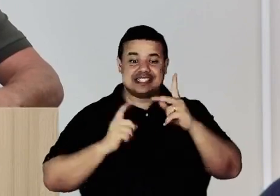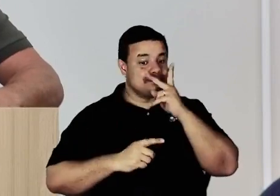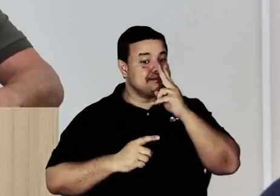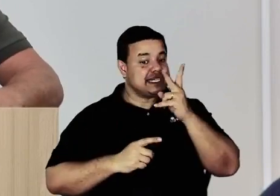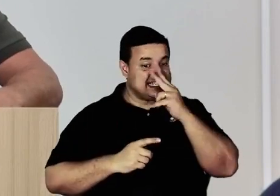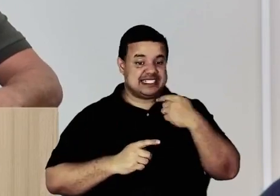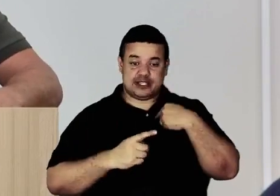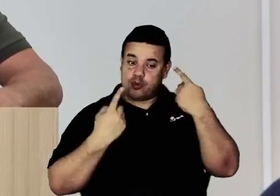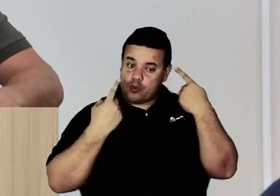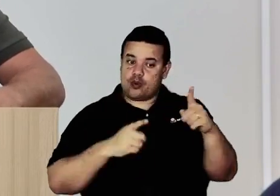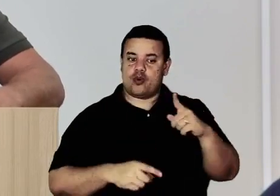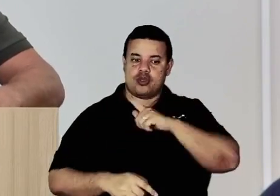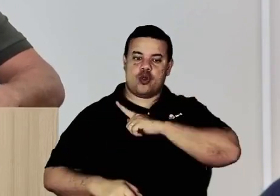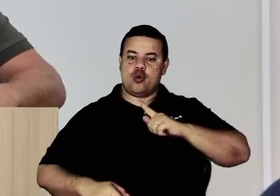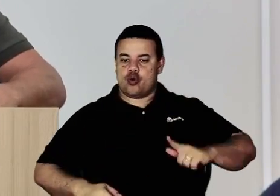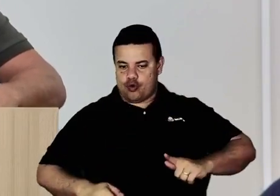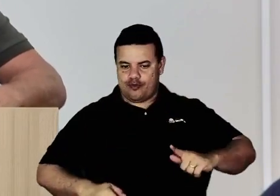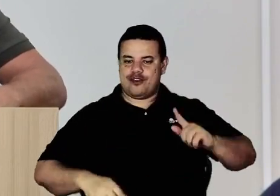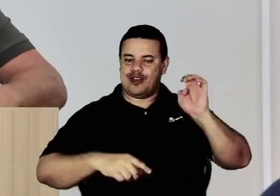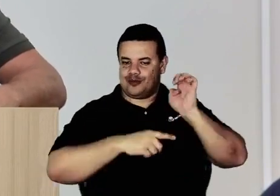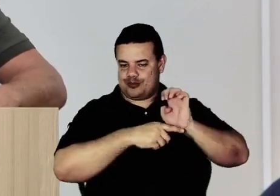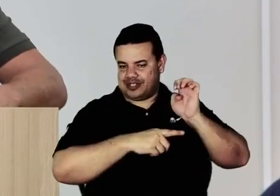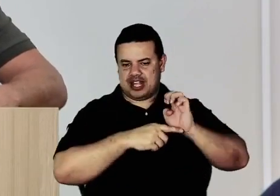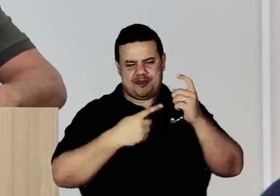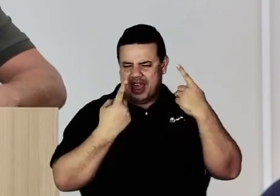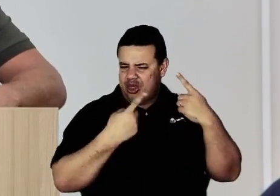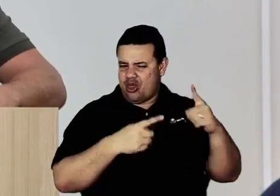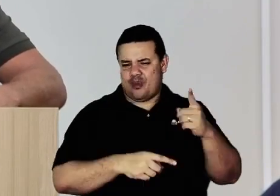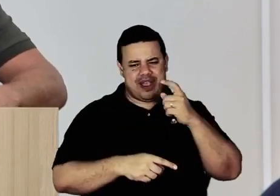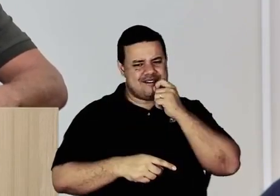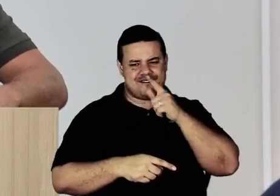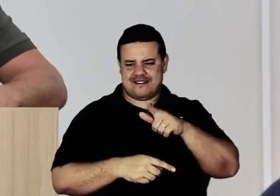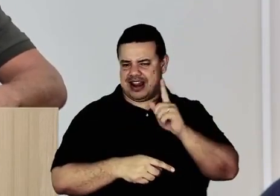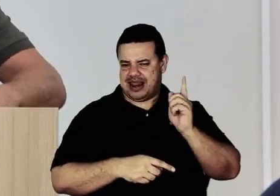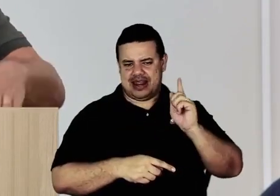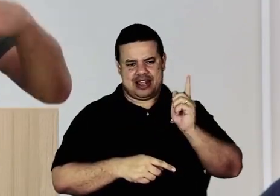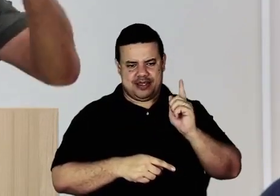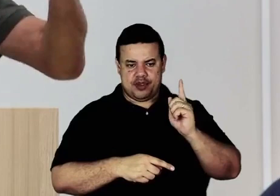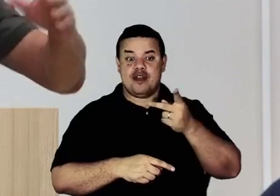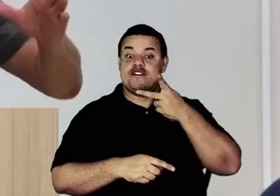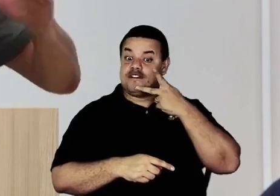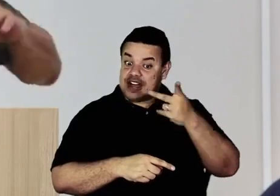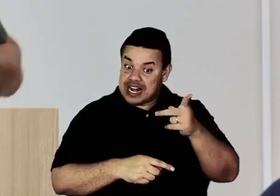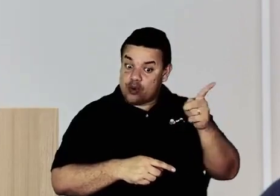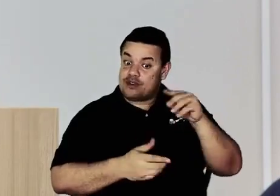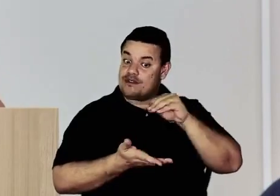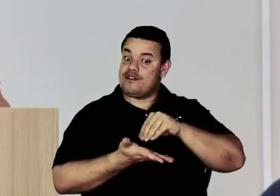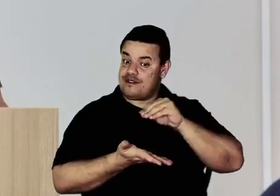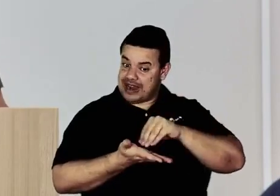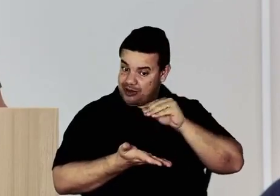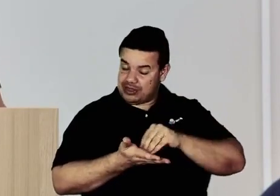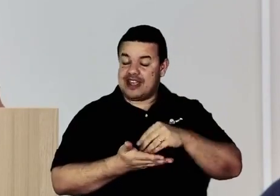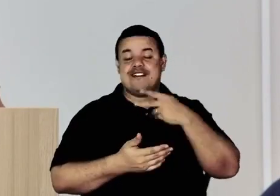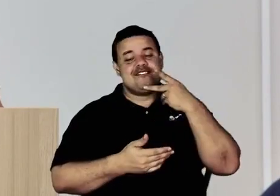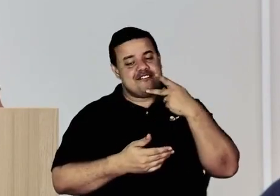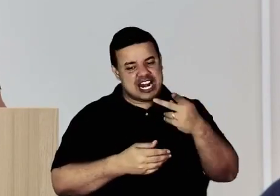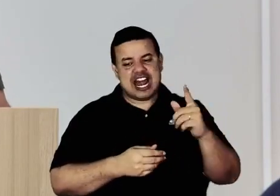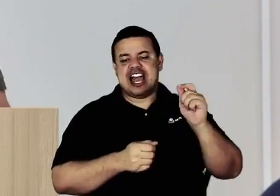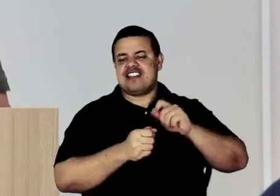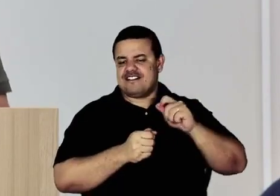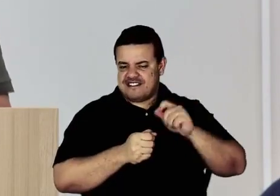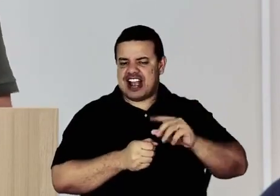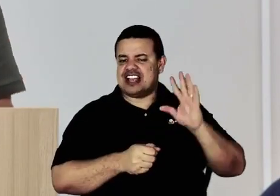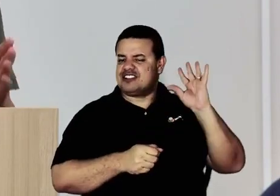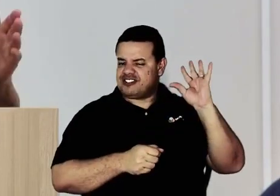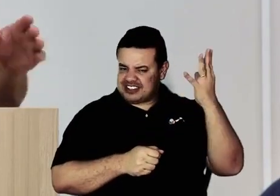estadual, mas não é falar mal, é falar aquilo que não acontece. Porque vir aqui na tribuna e falar que faz, que isso, que acontece, é fácil. O duro é fazer as coisas